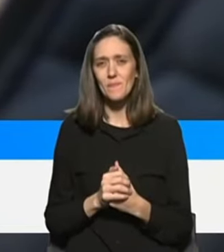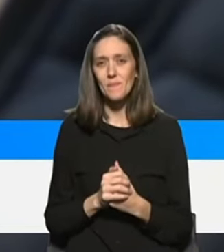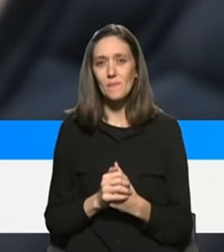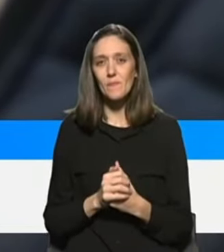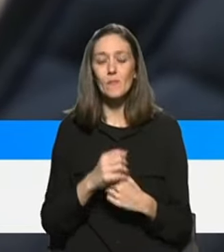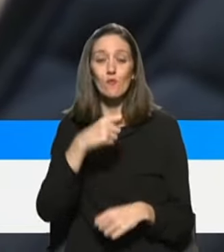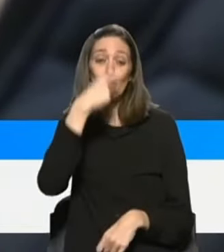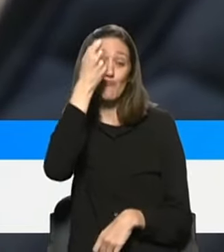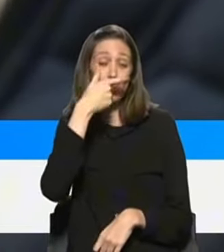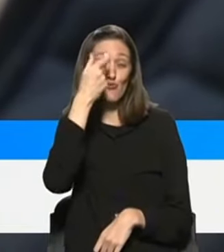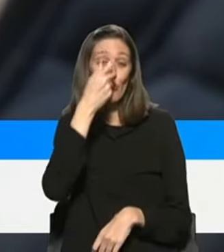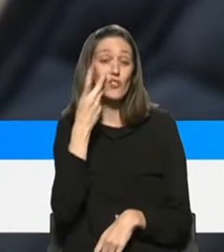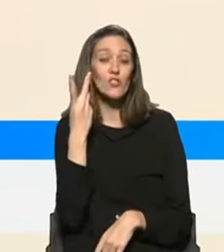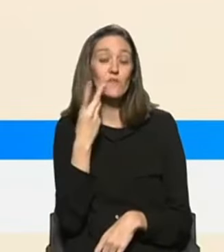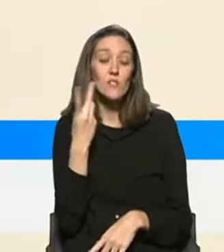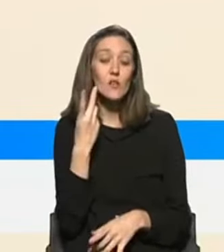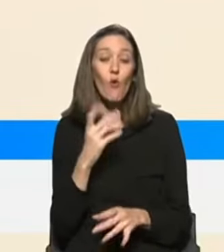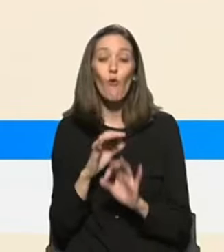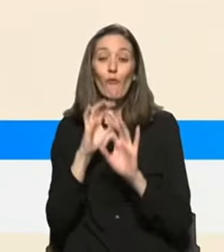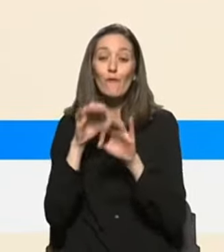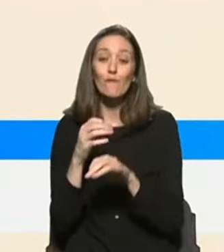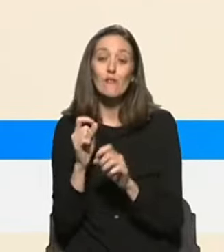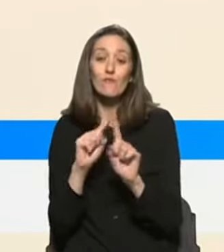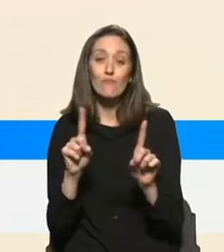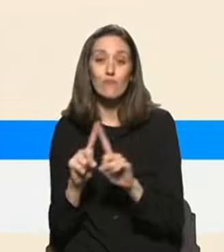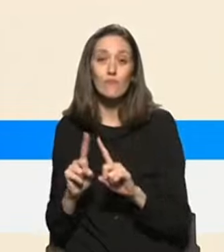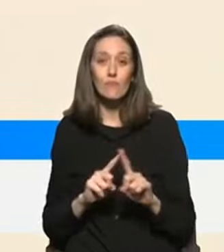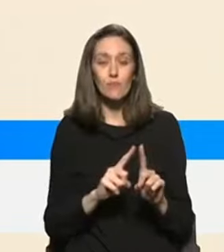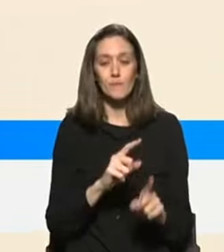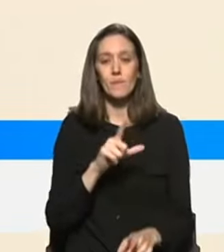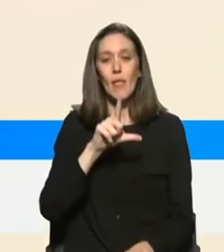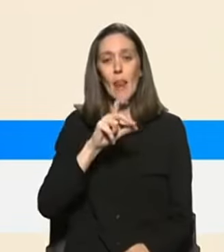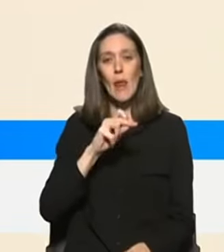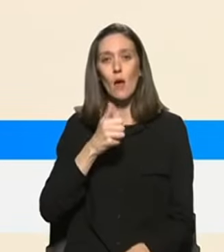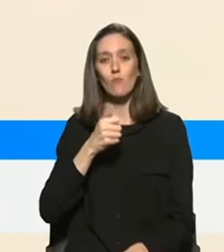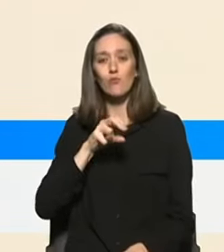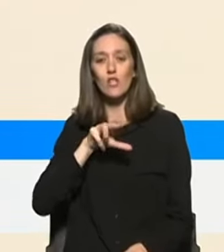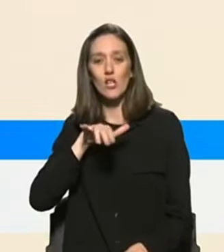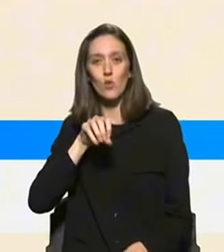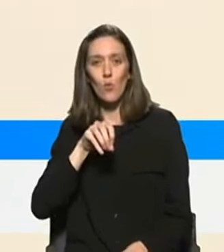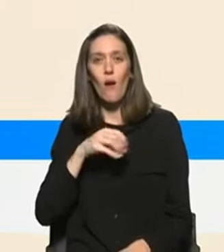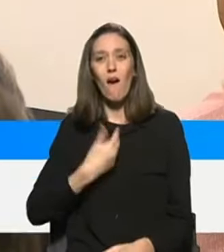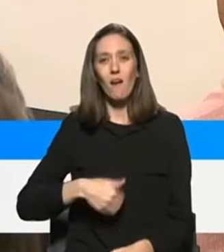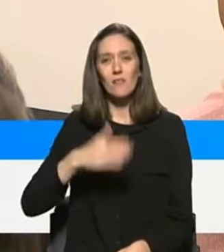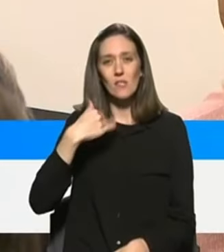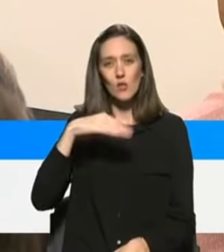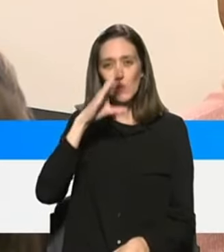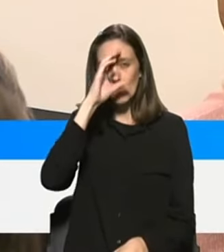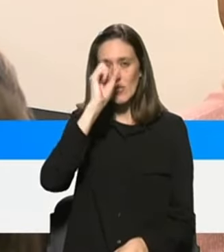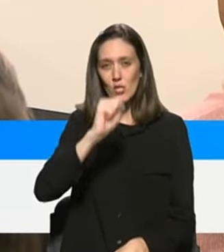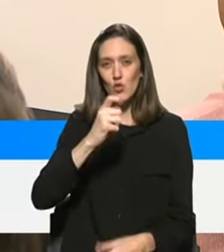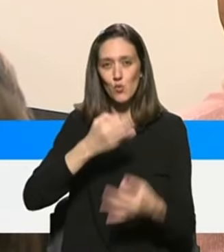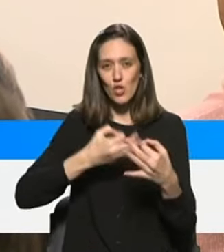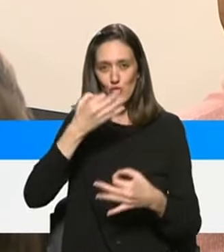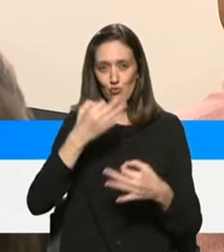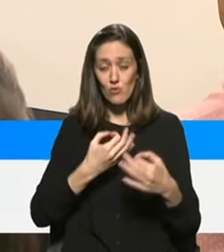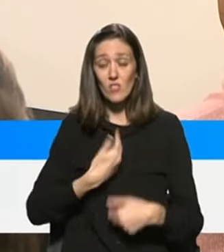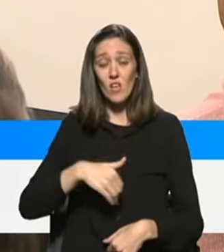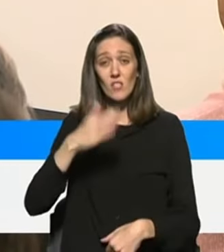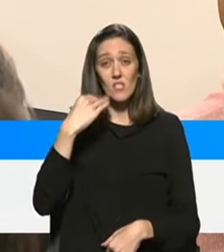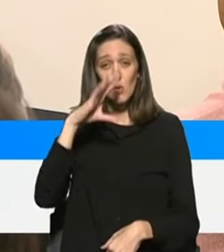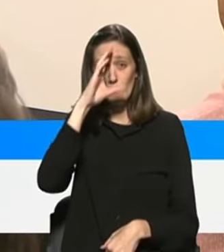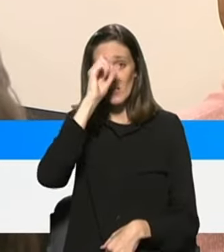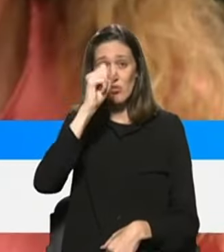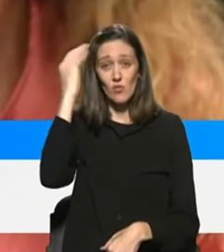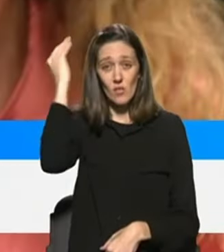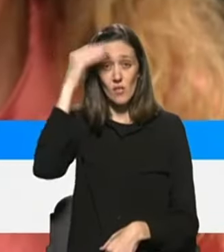com diferentes desfechos. Coube a Laborinho Lúcio, antigo ministro da Justiça e antigo ministro da República para